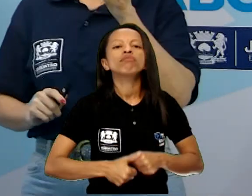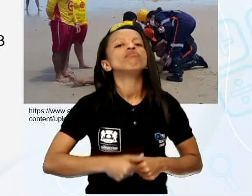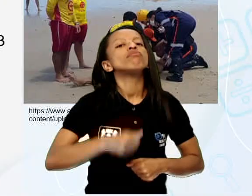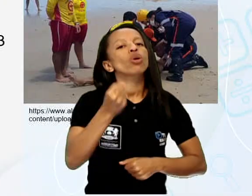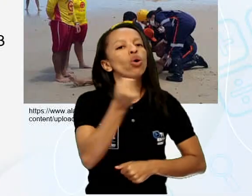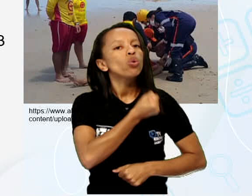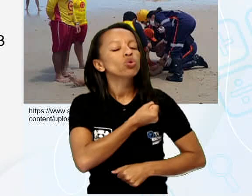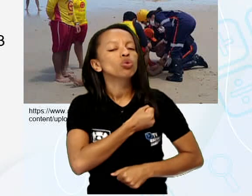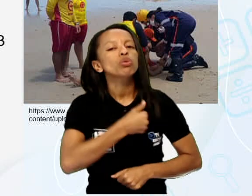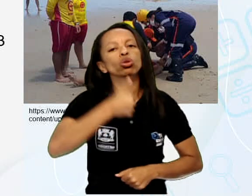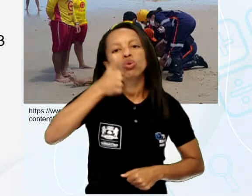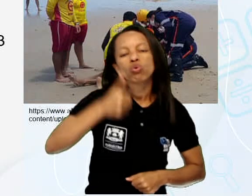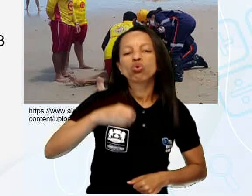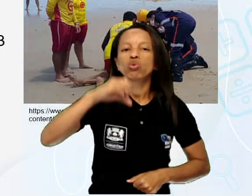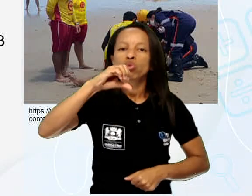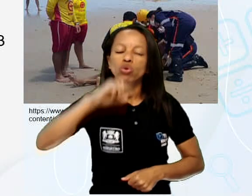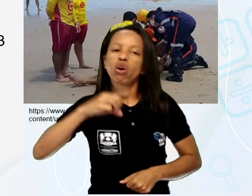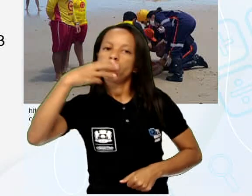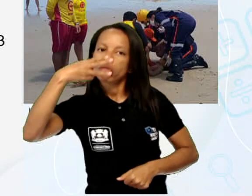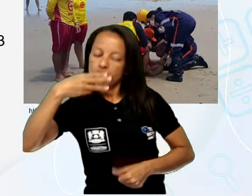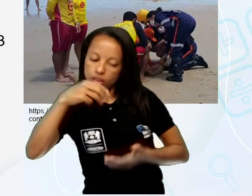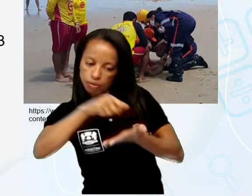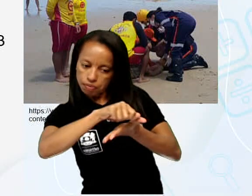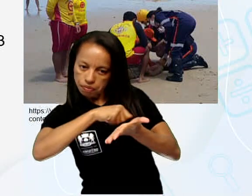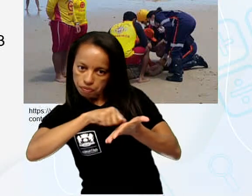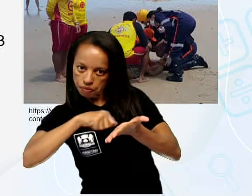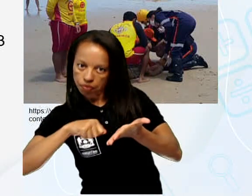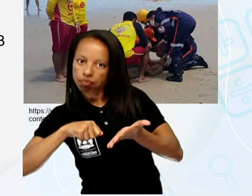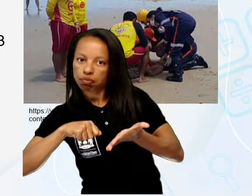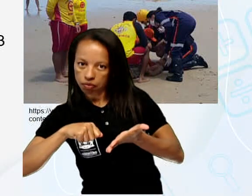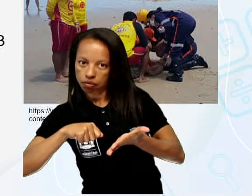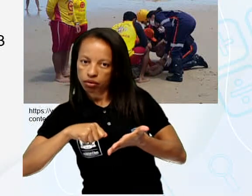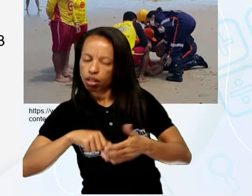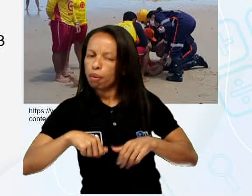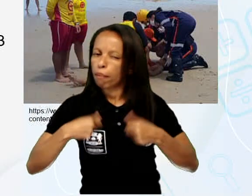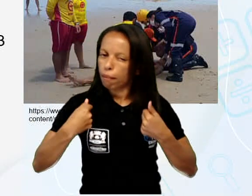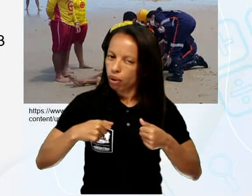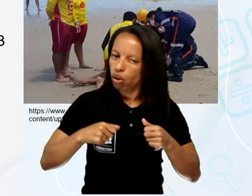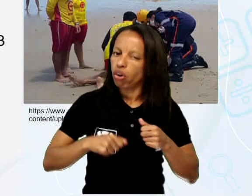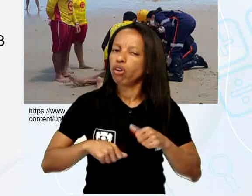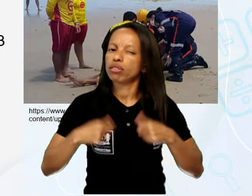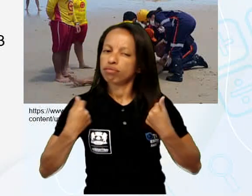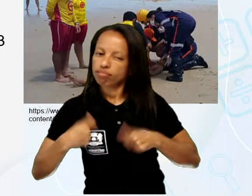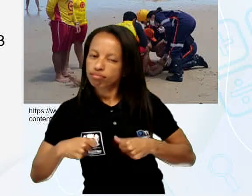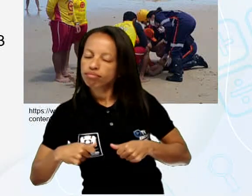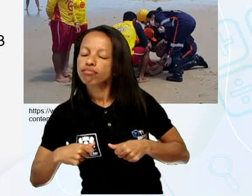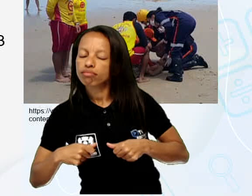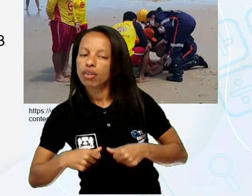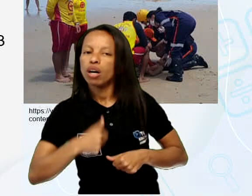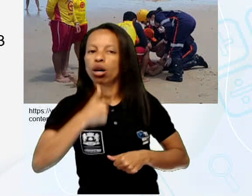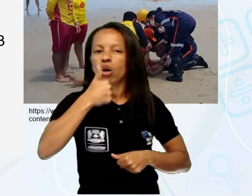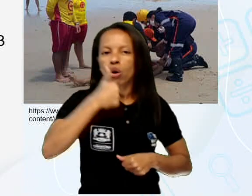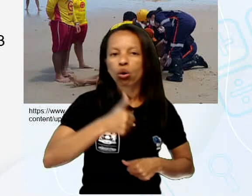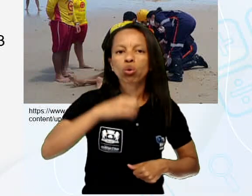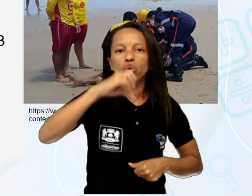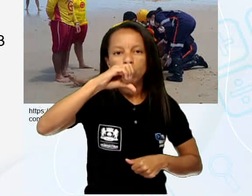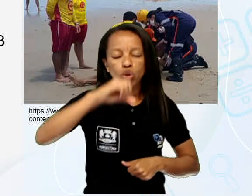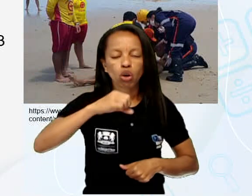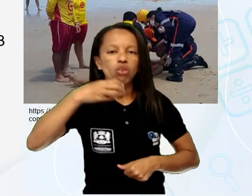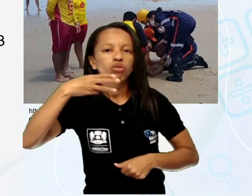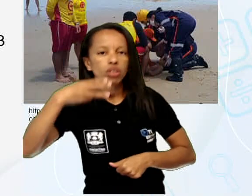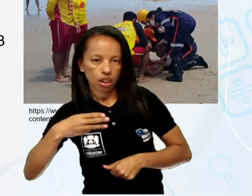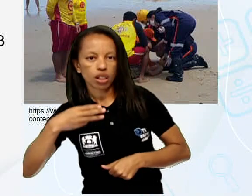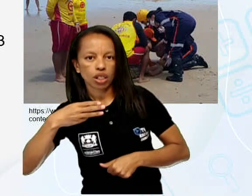número 193. Anota aí, esse número é importante, você pode precisar. 193. Aciona o corpo de